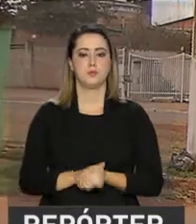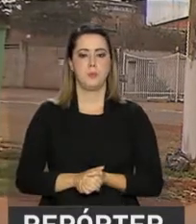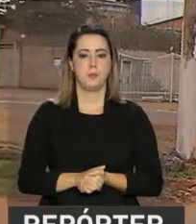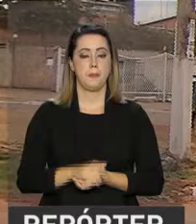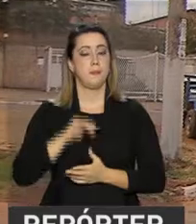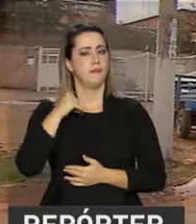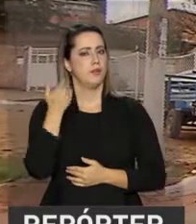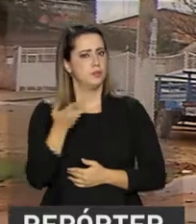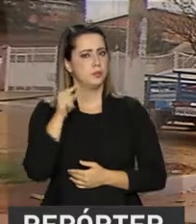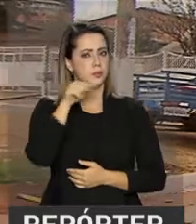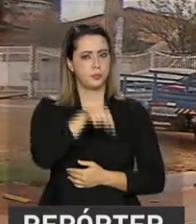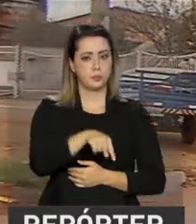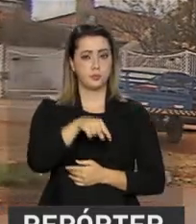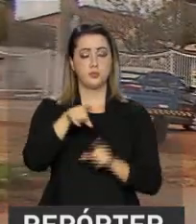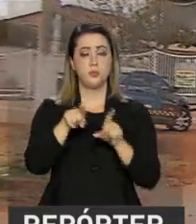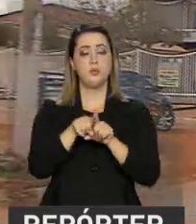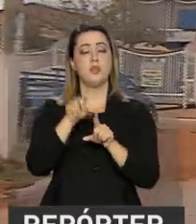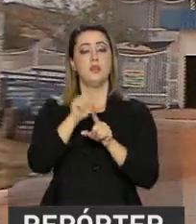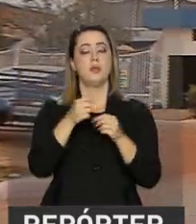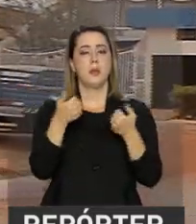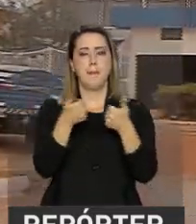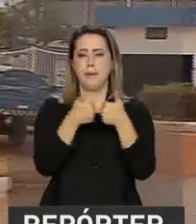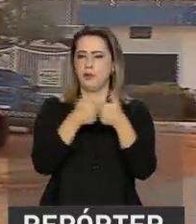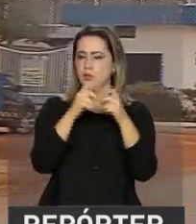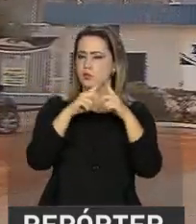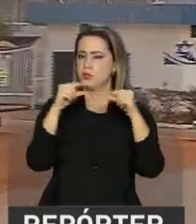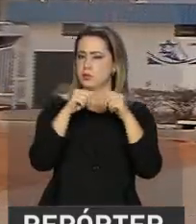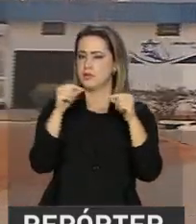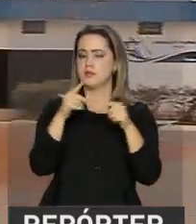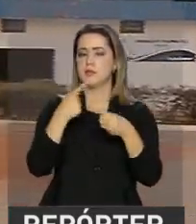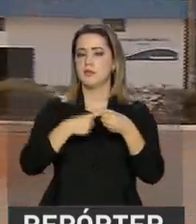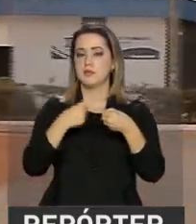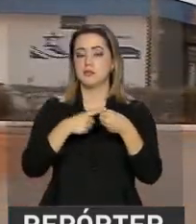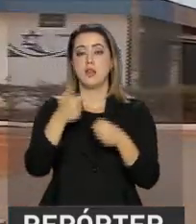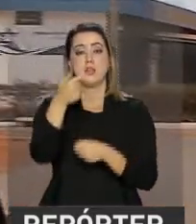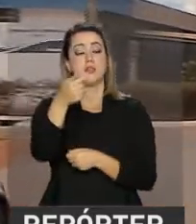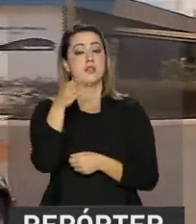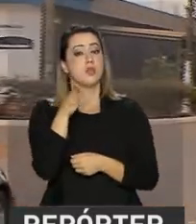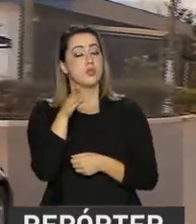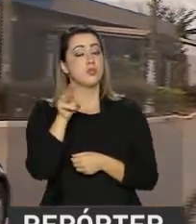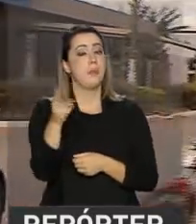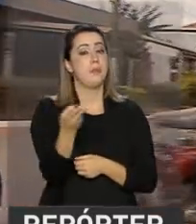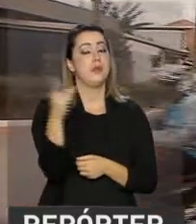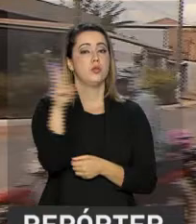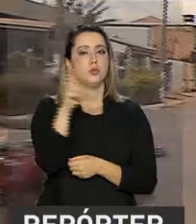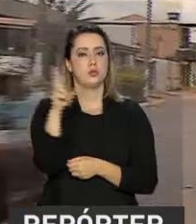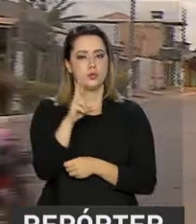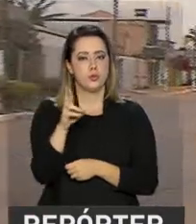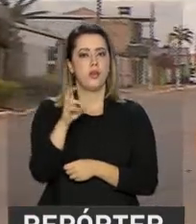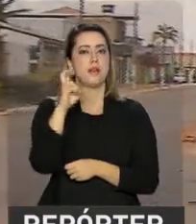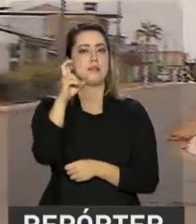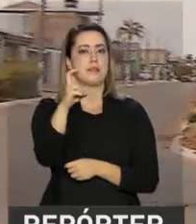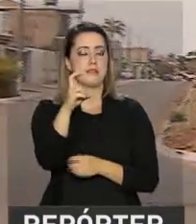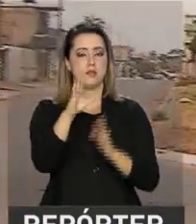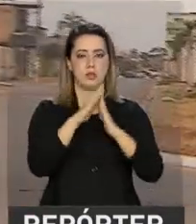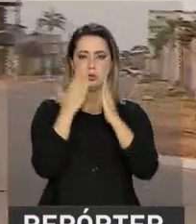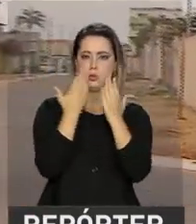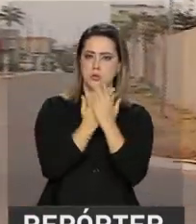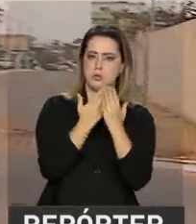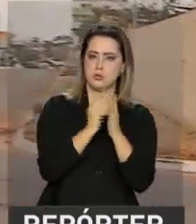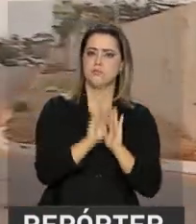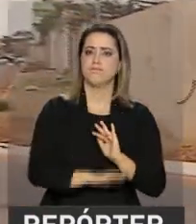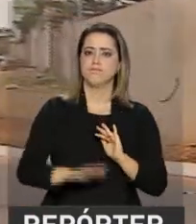nas obras aqui em Valparaíso é de cerca de R$ 7 milhões. Há 5 creches, algumas com previsão de